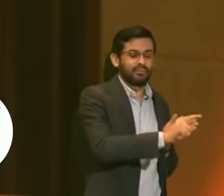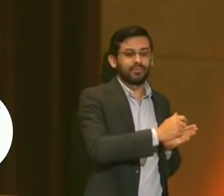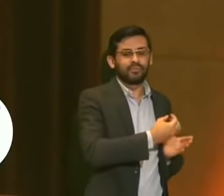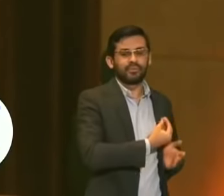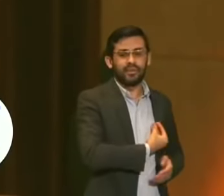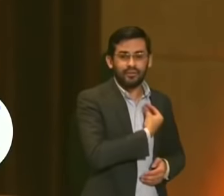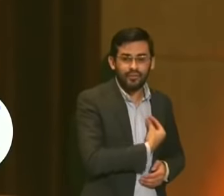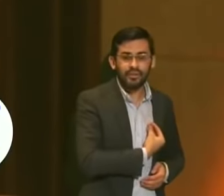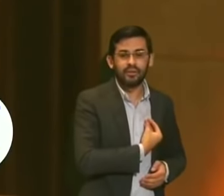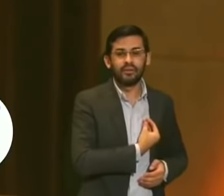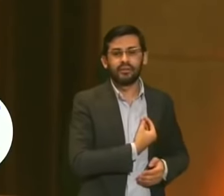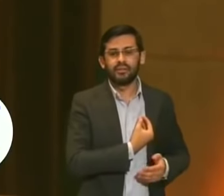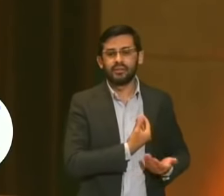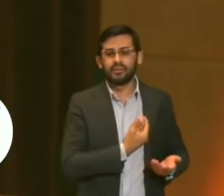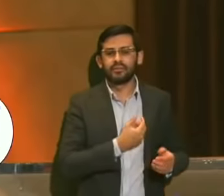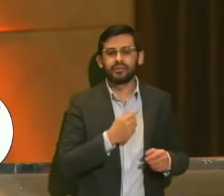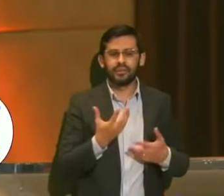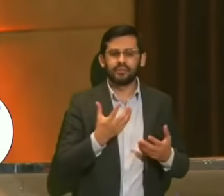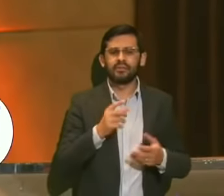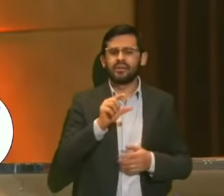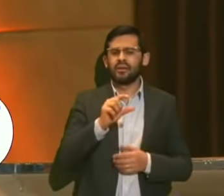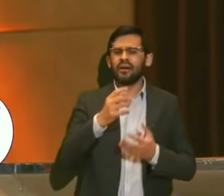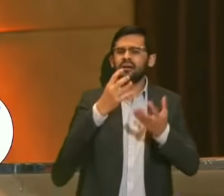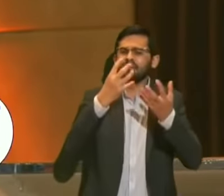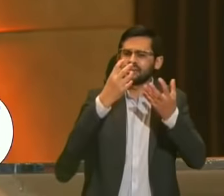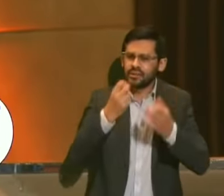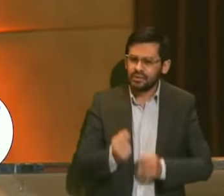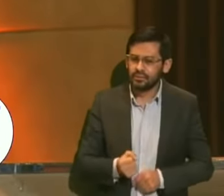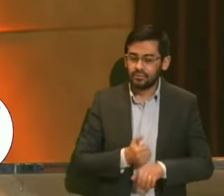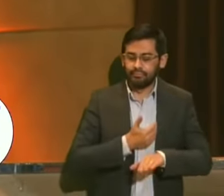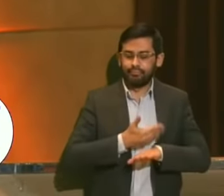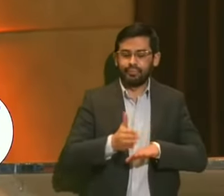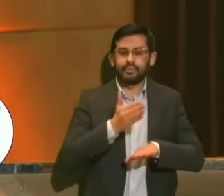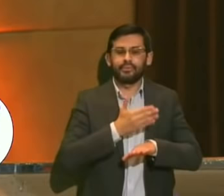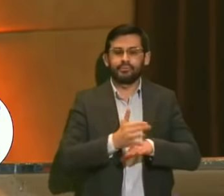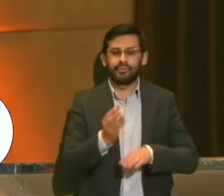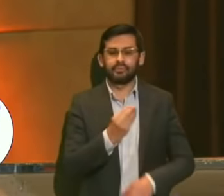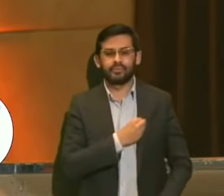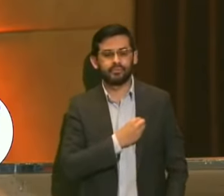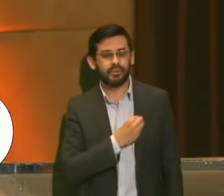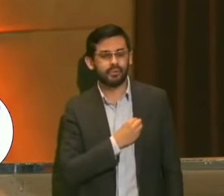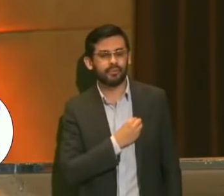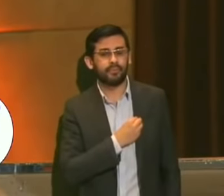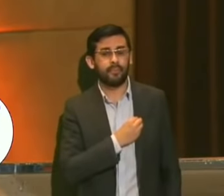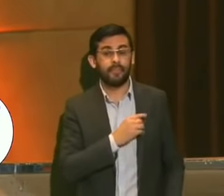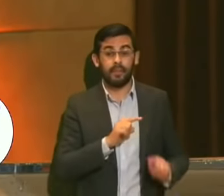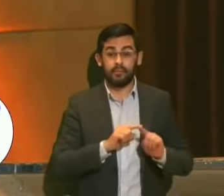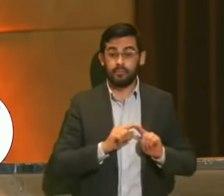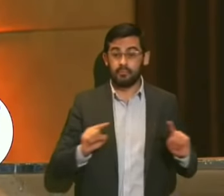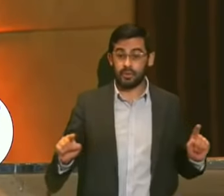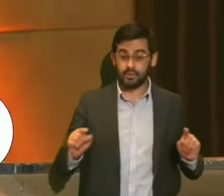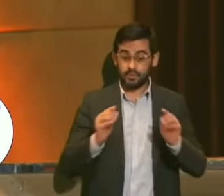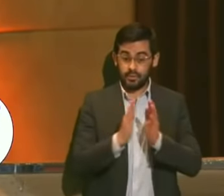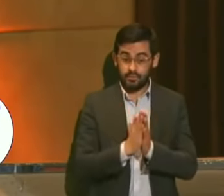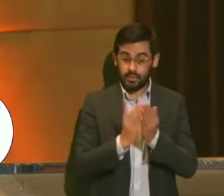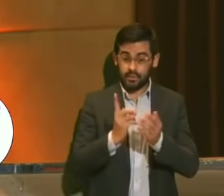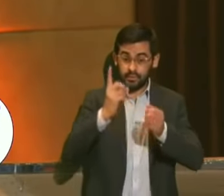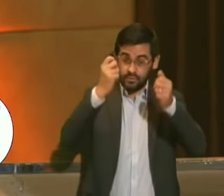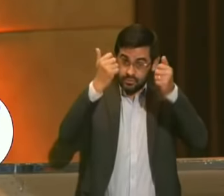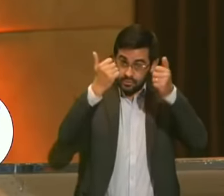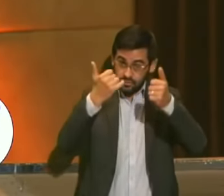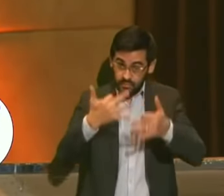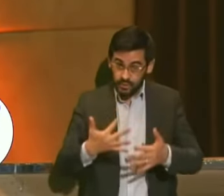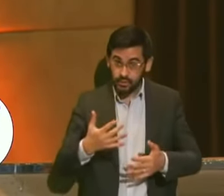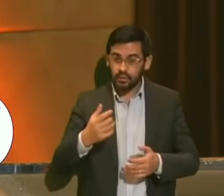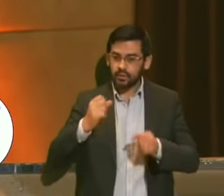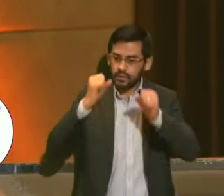vida, e você optou por viver nesses pecados. Mas a Bíblia diz que pode haver